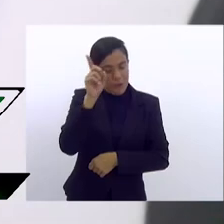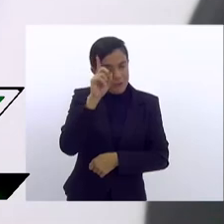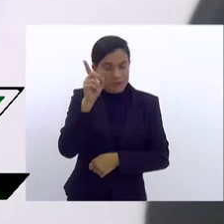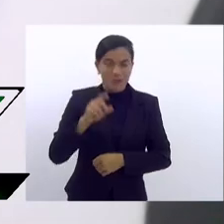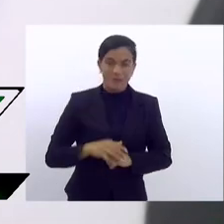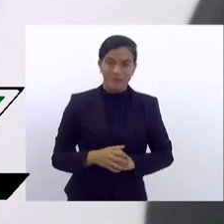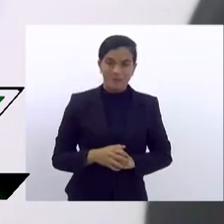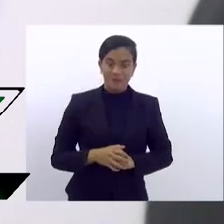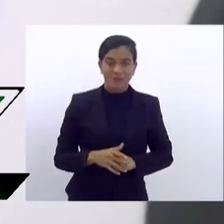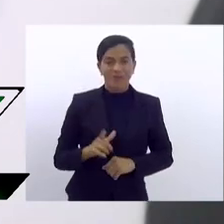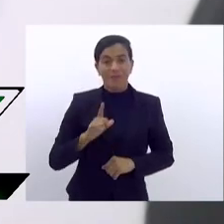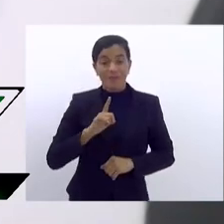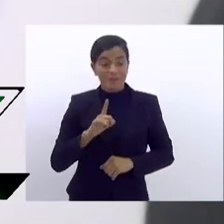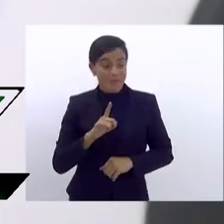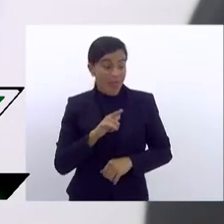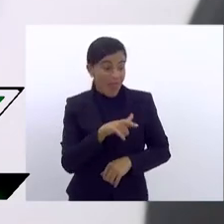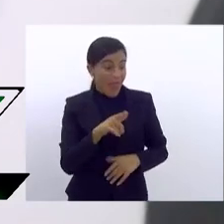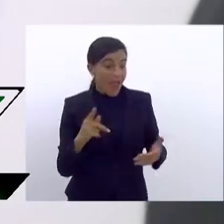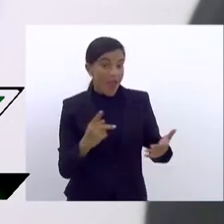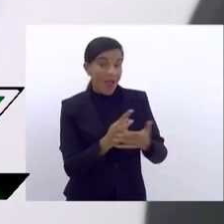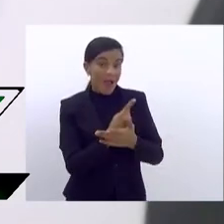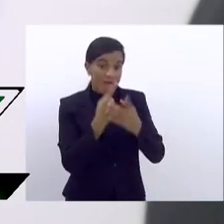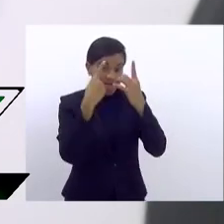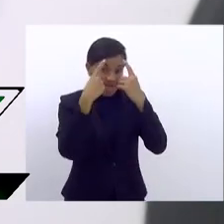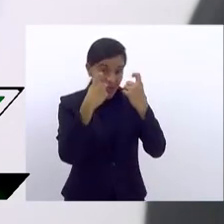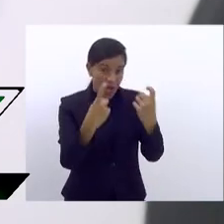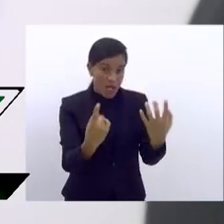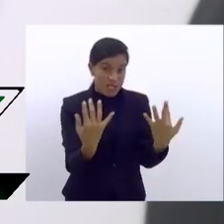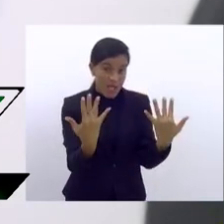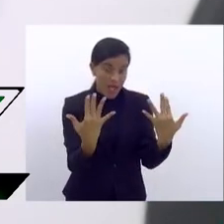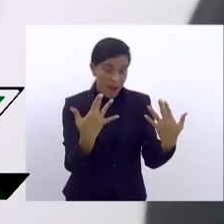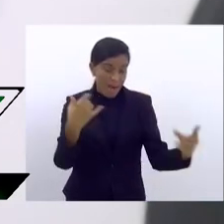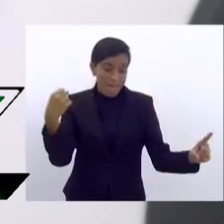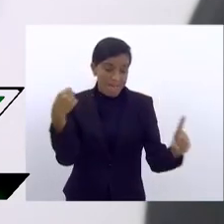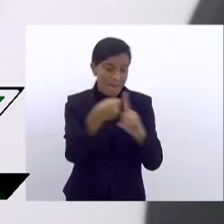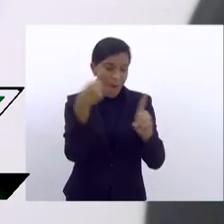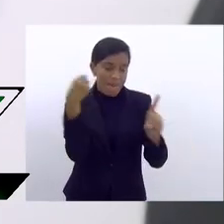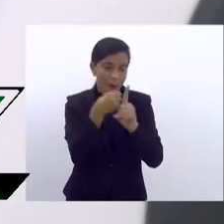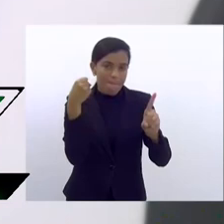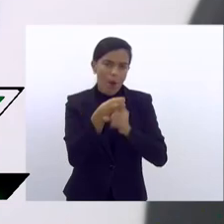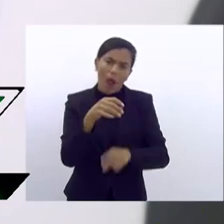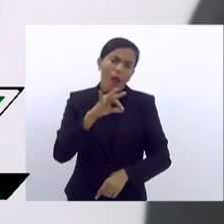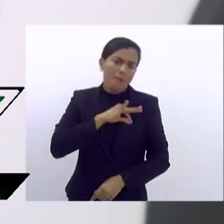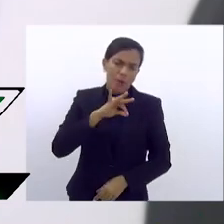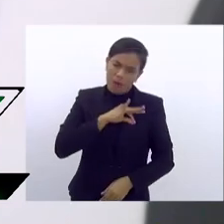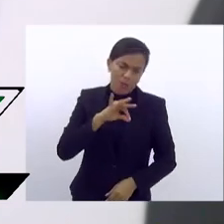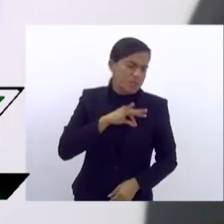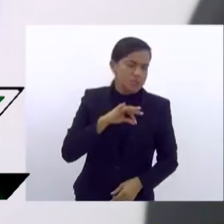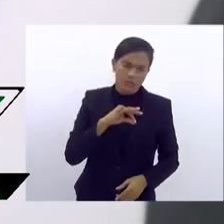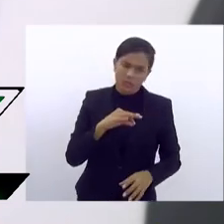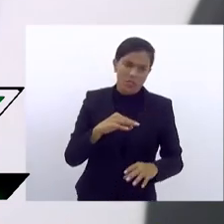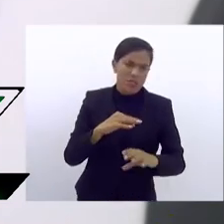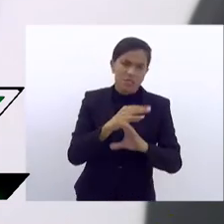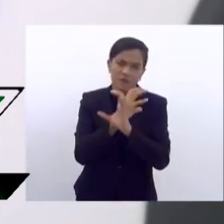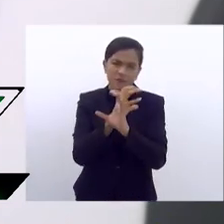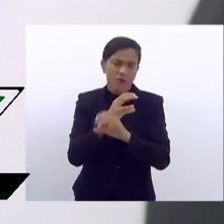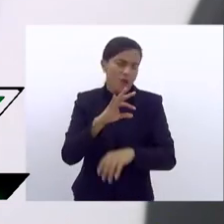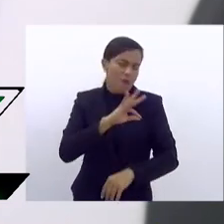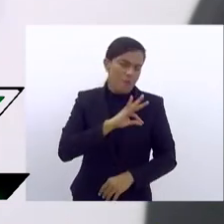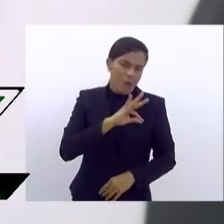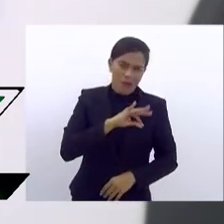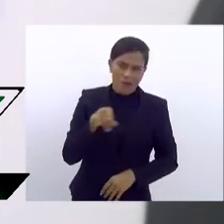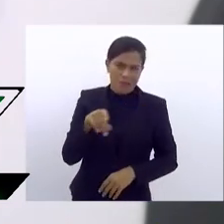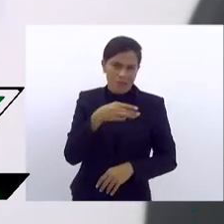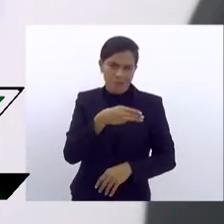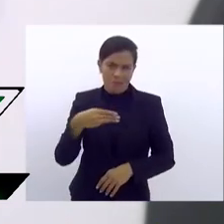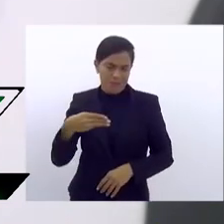quando há um fato concreto quando há uma violência concreta eu não tenho dúvida que a polícia civil que a polícia militar deve atuar mas a ótica